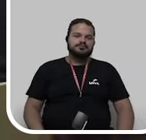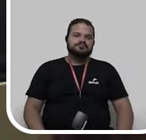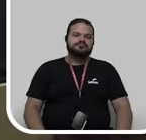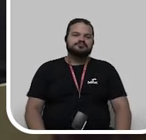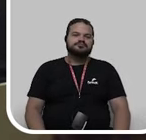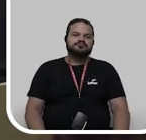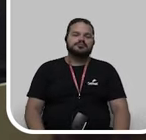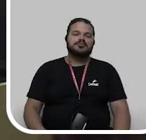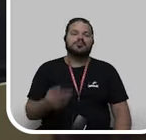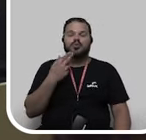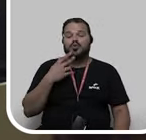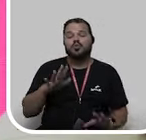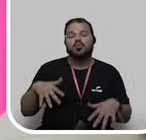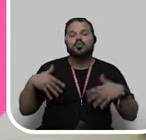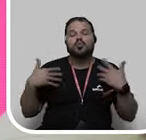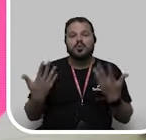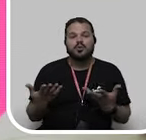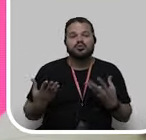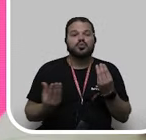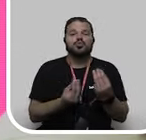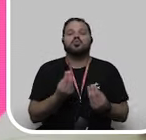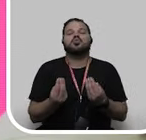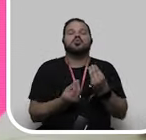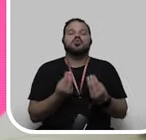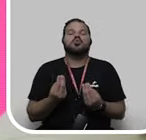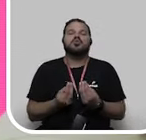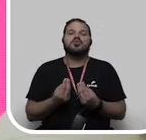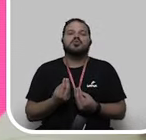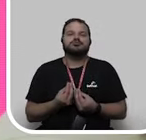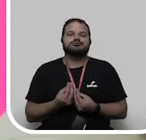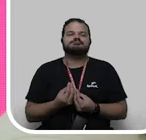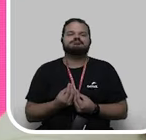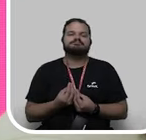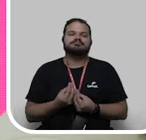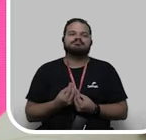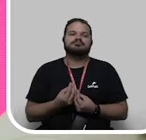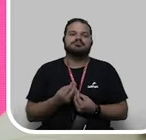Só não sabe o quando e o como a gente vai tratar isso rápido.